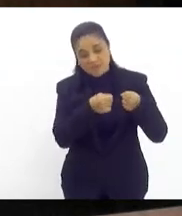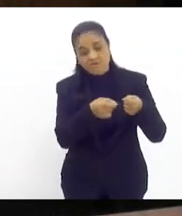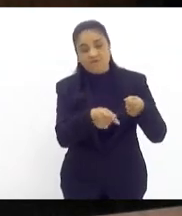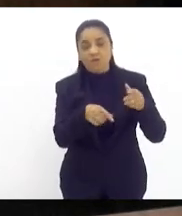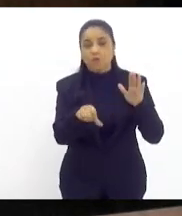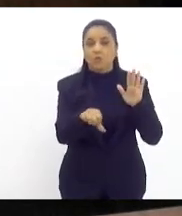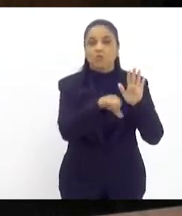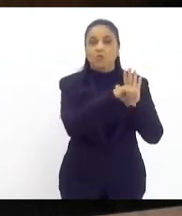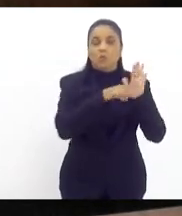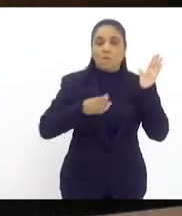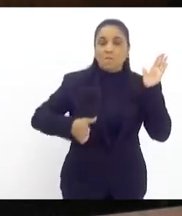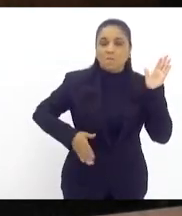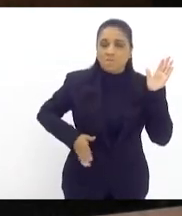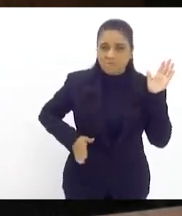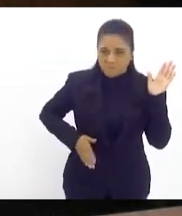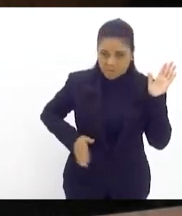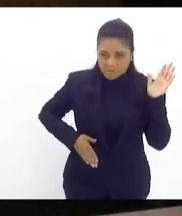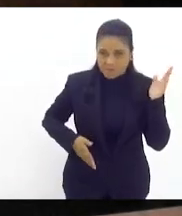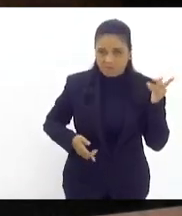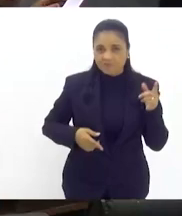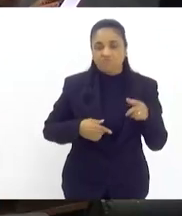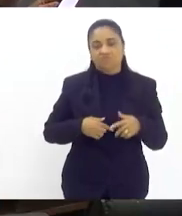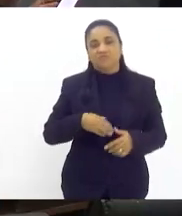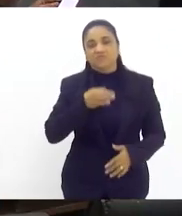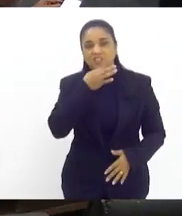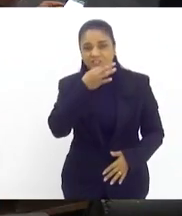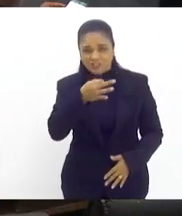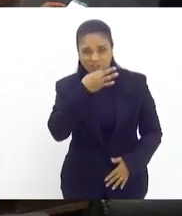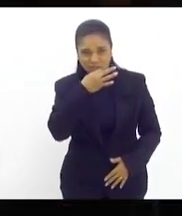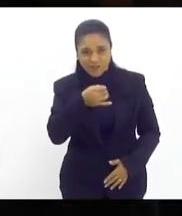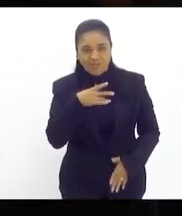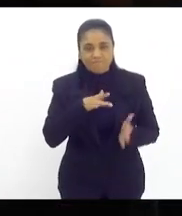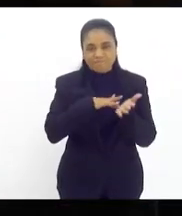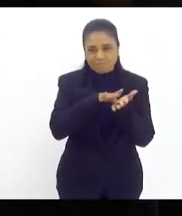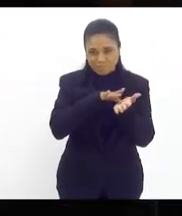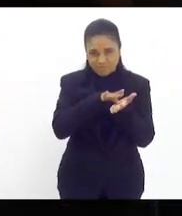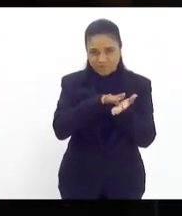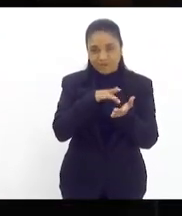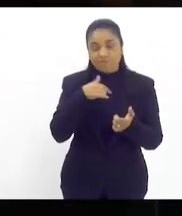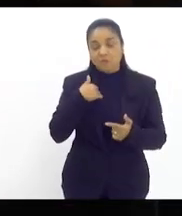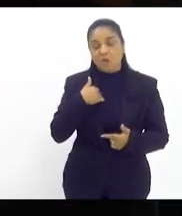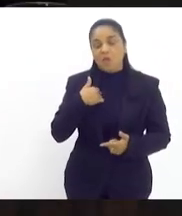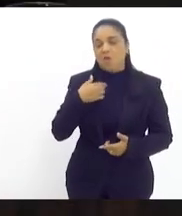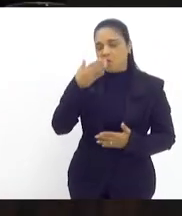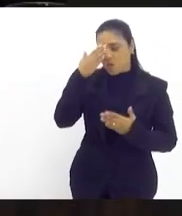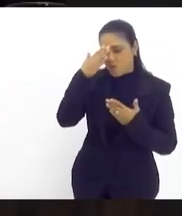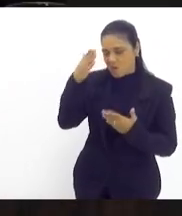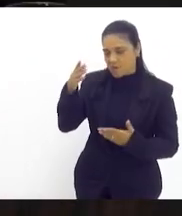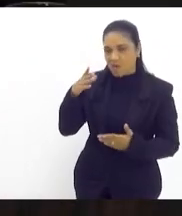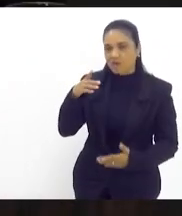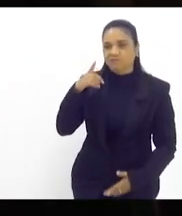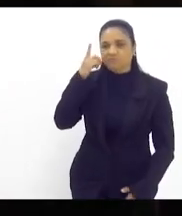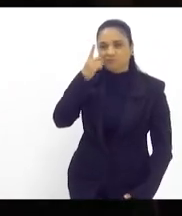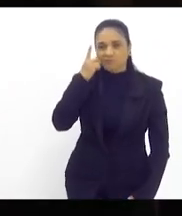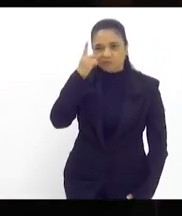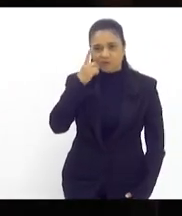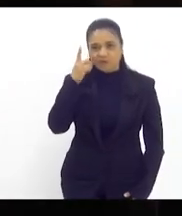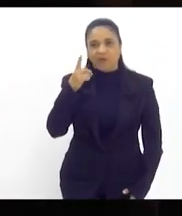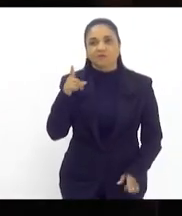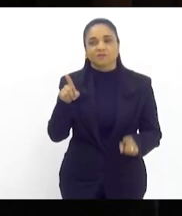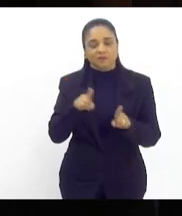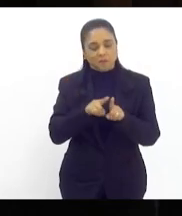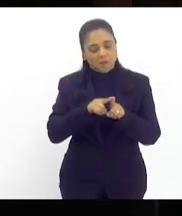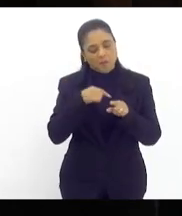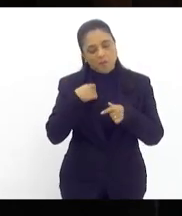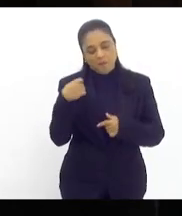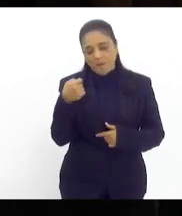bandido que eles fingem criticar muito obrigado deputado Galberto faço minhas suas palavras deputado Galberto eu não